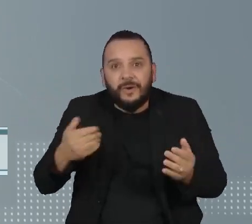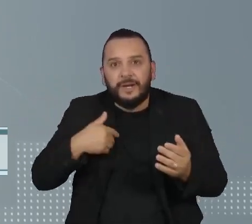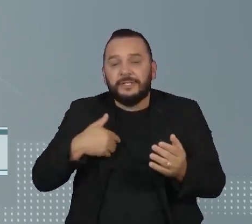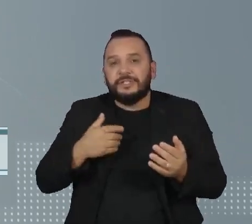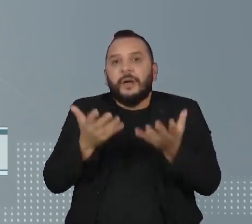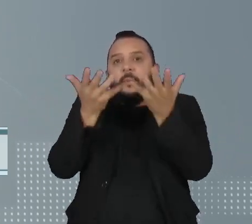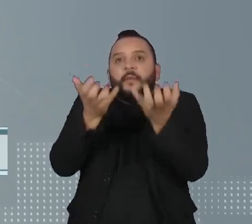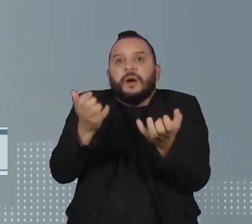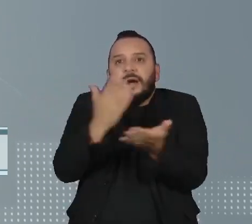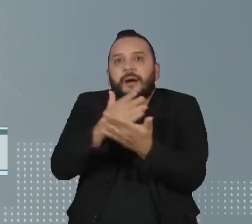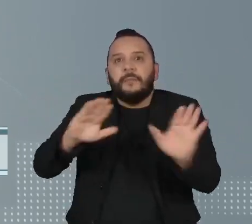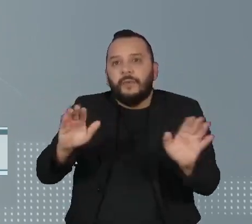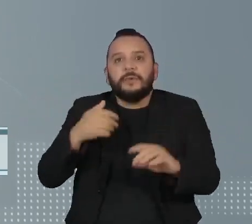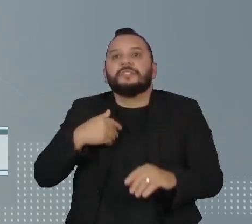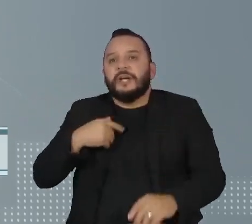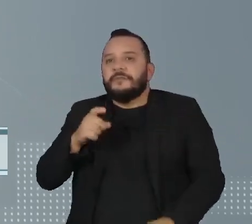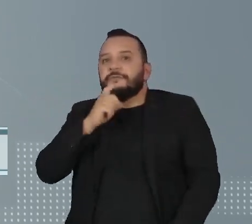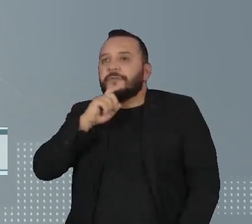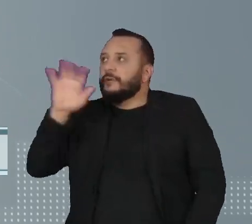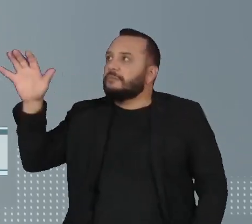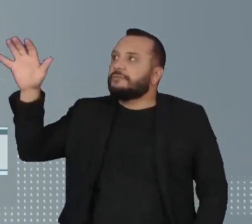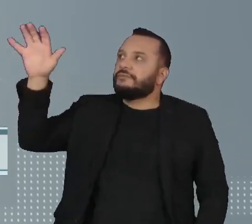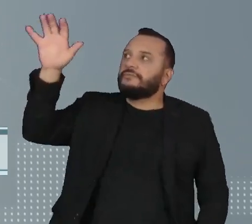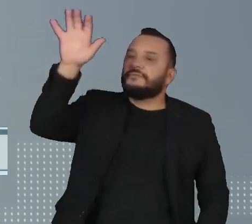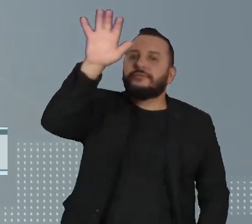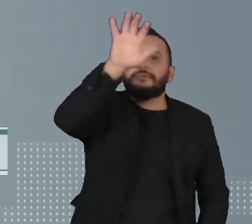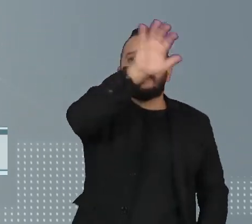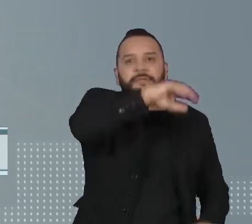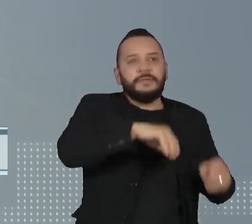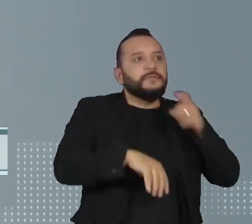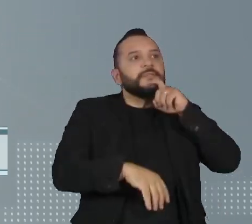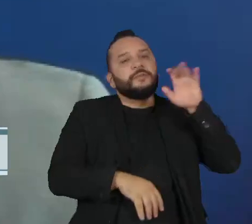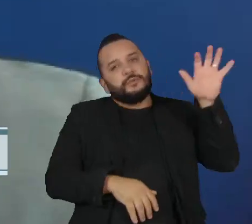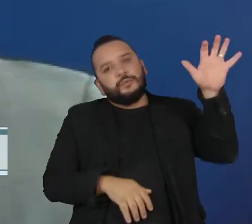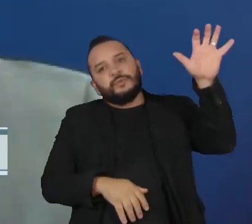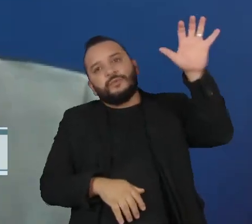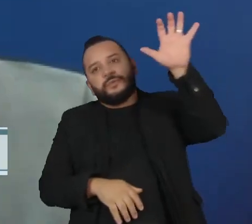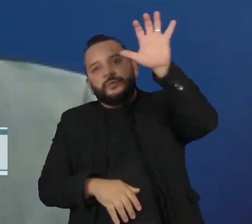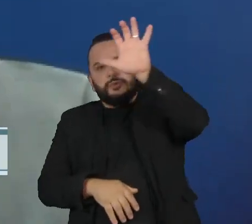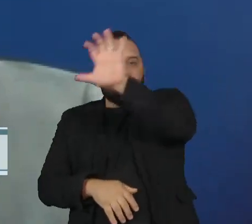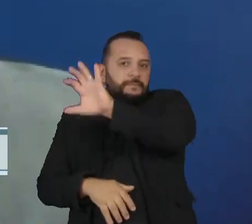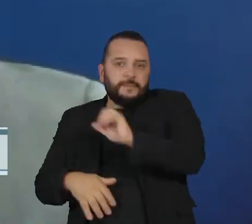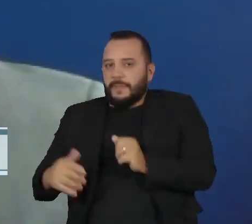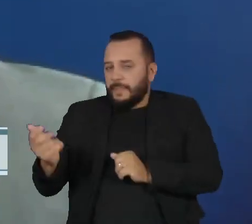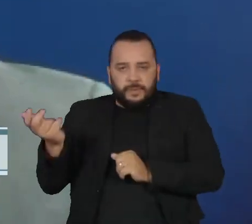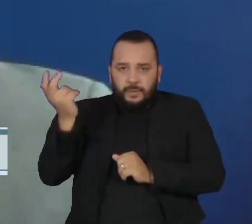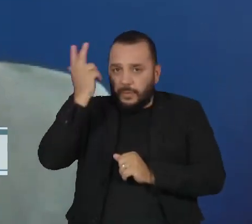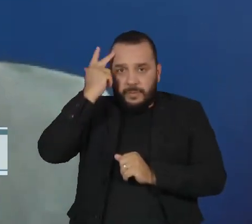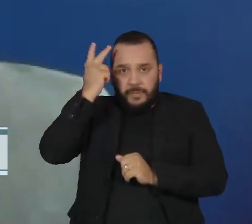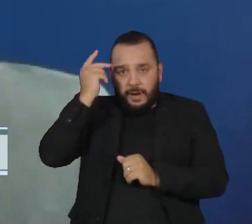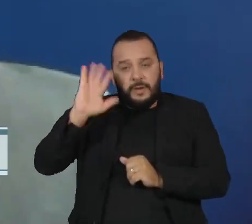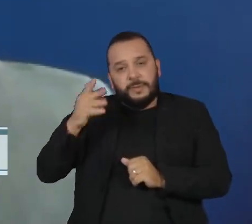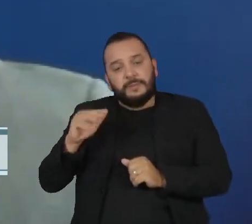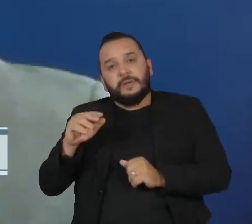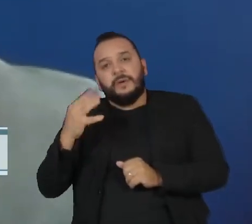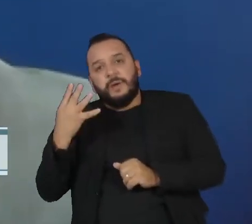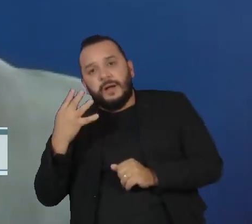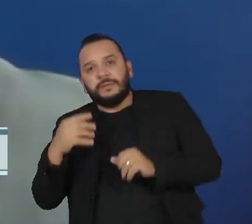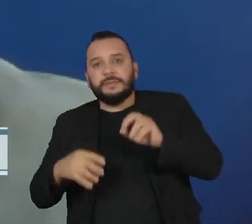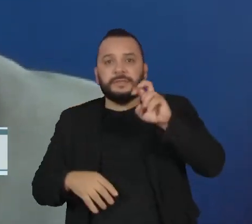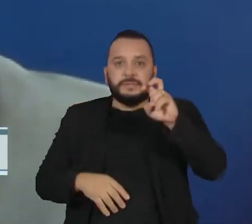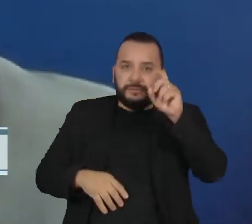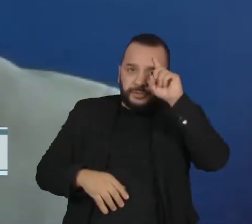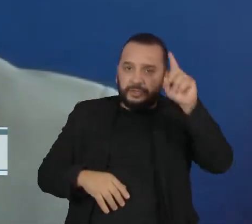elas vão passar de forma regular. E a passagem das frentes frias de forma regular, ou seja, a cada 4, 5 dias,